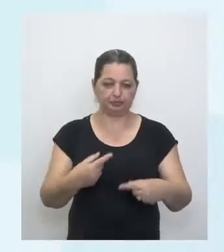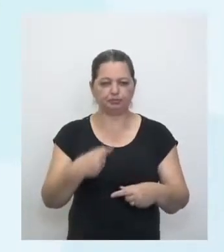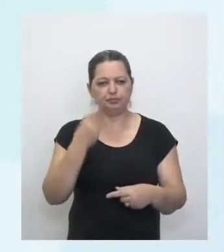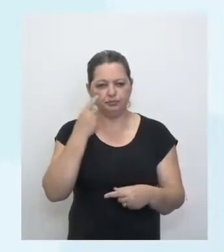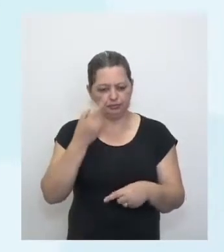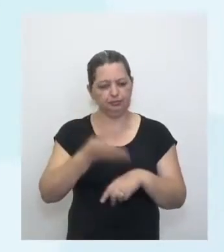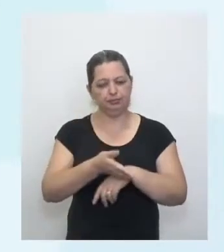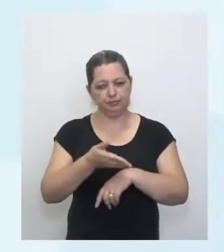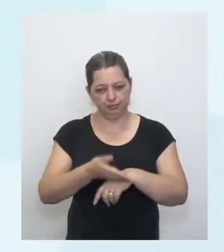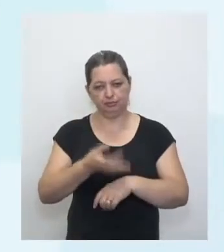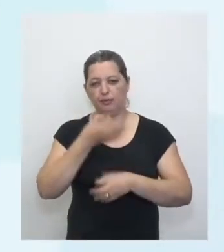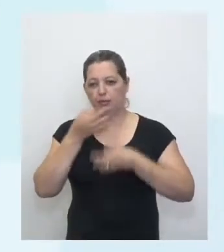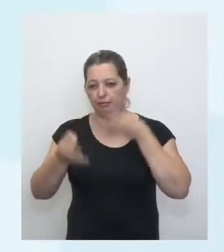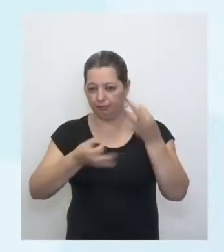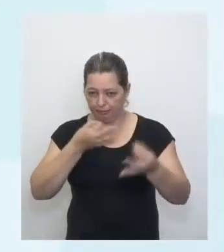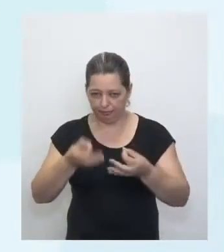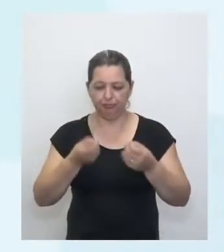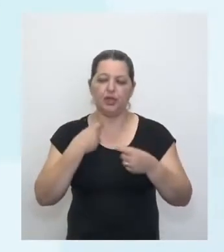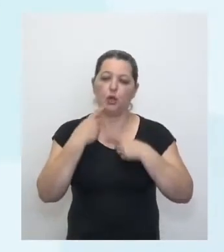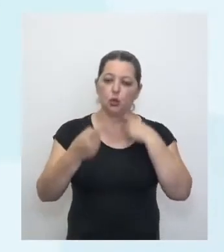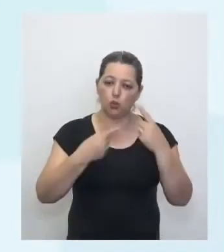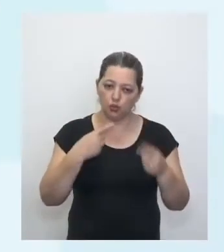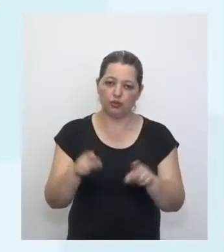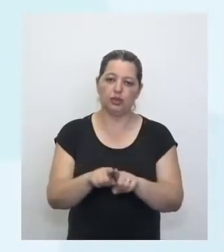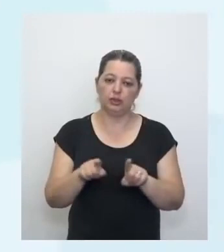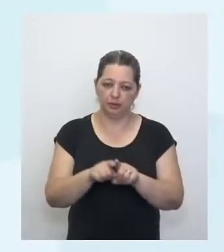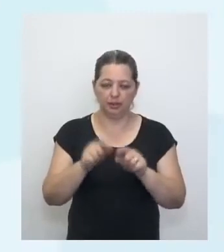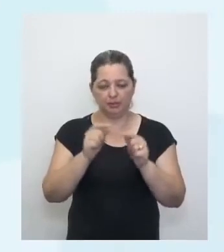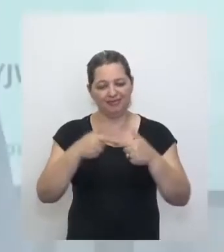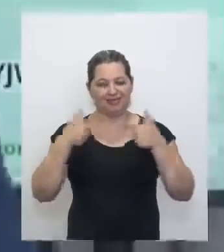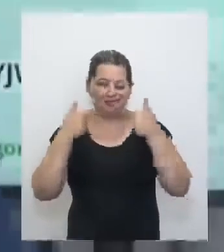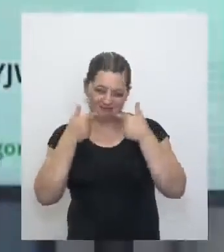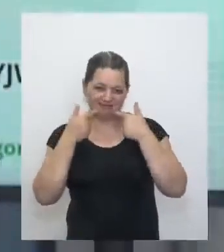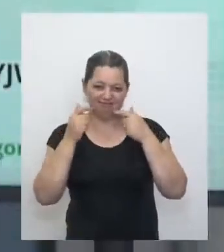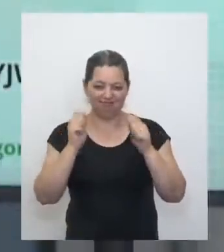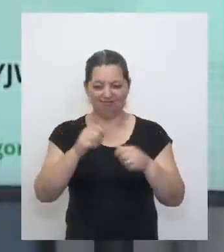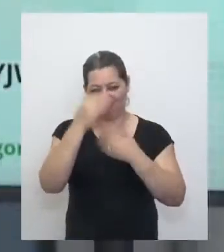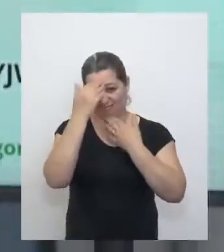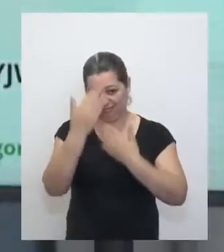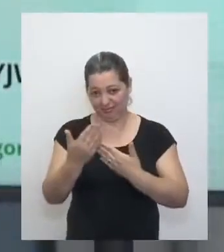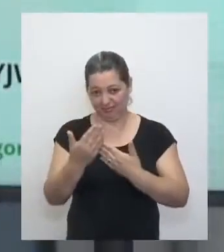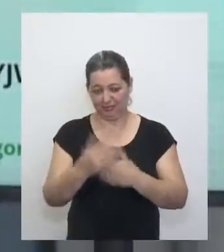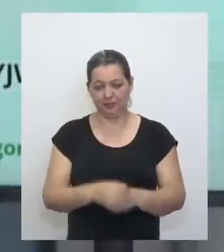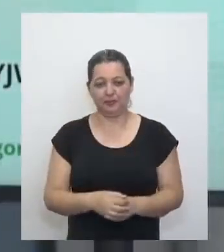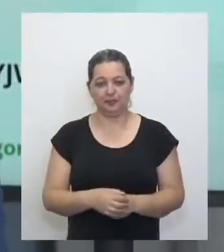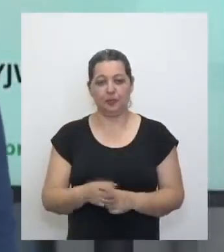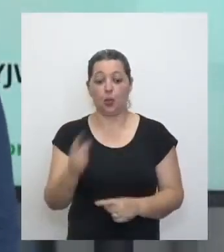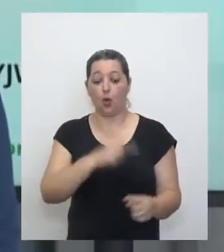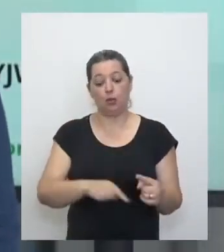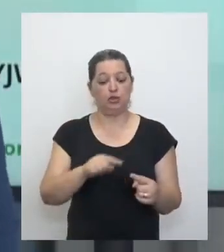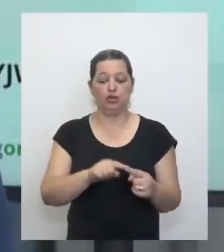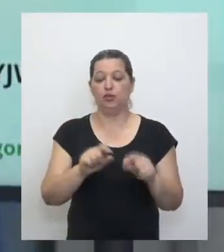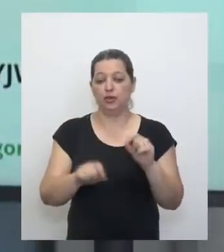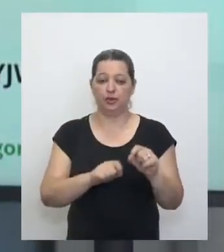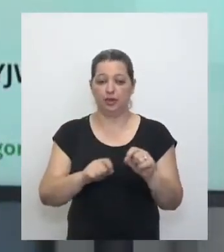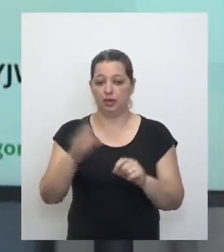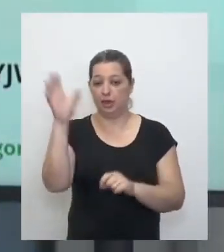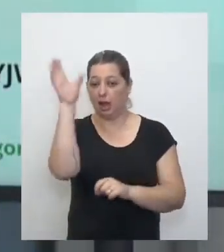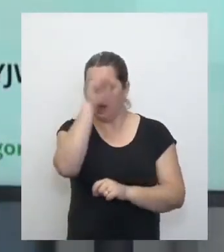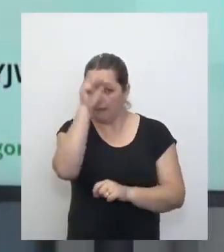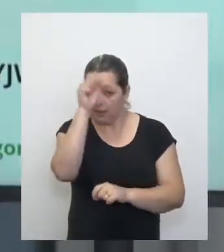lá, mandem a opinião de vocês, as dúvidas, mandem carinhas felizes, que eu agradeço. E não esqueçam que o nosso objetivo aqui é que você aprenda